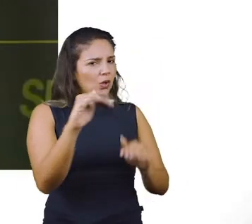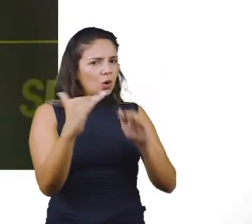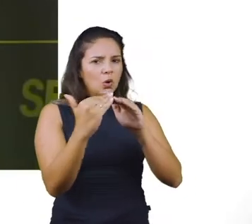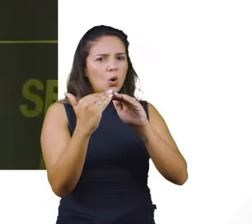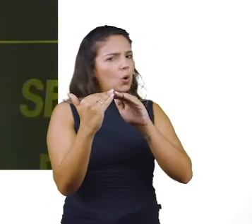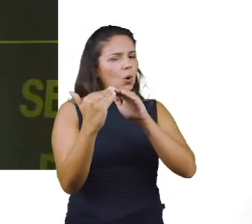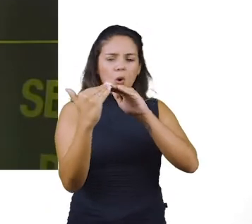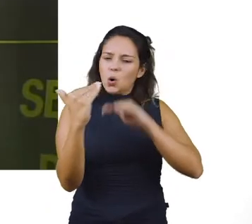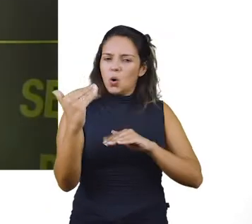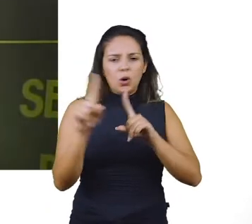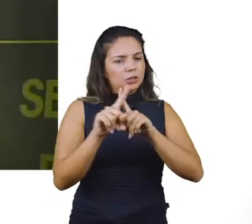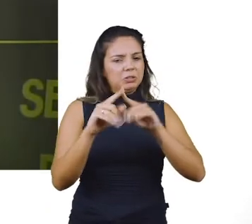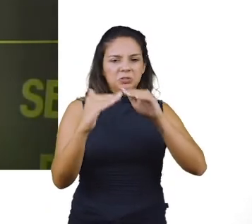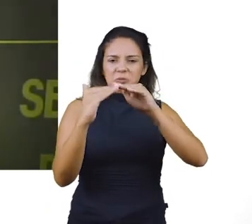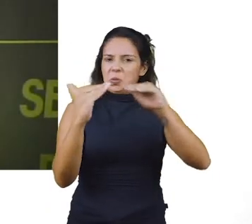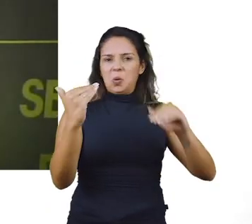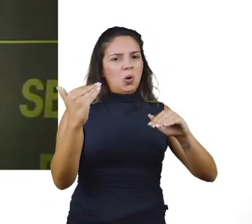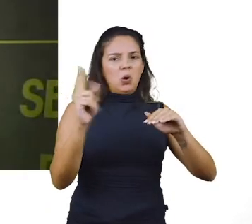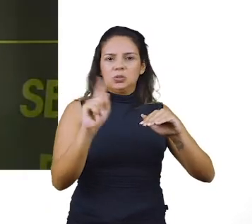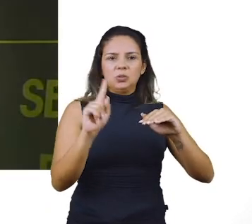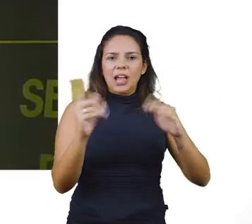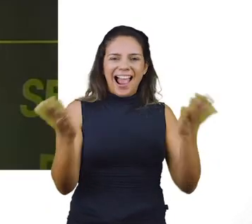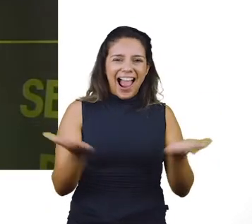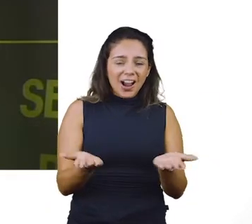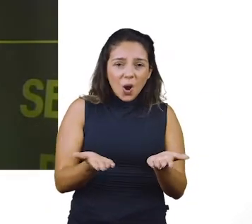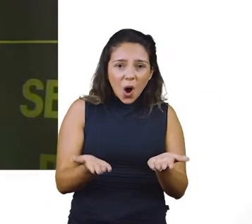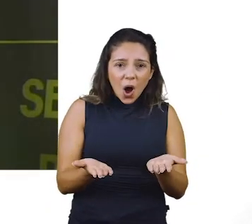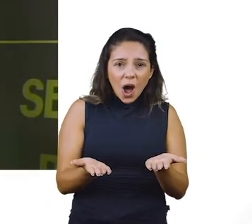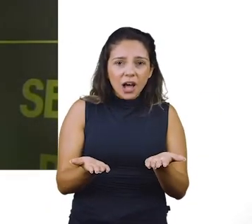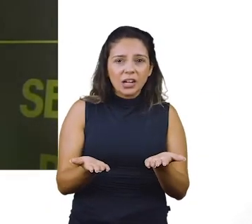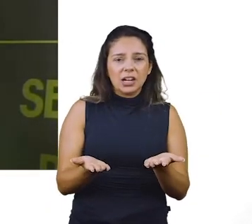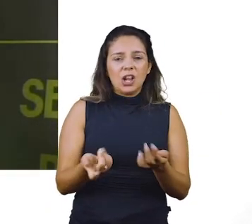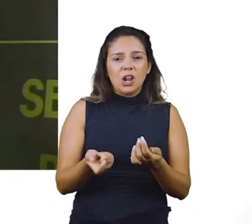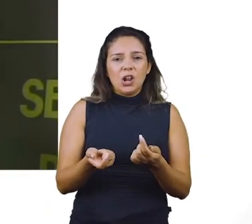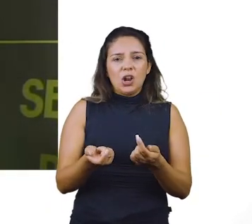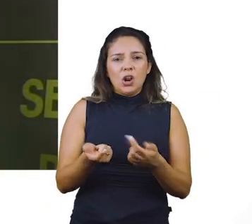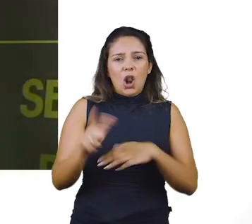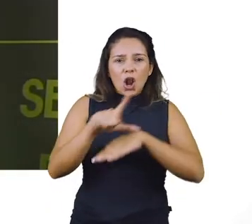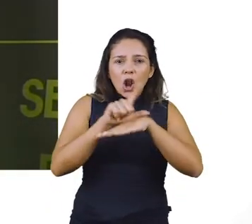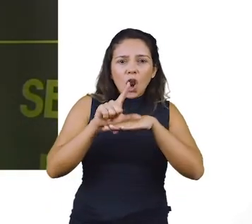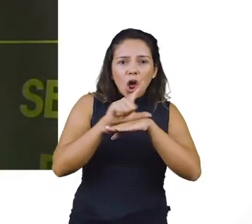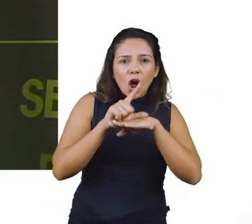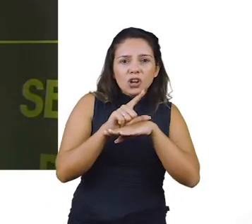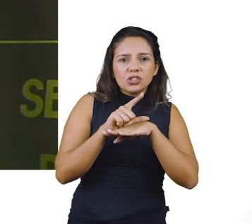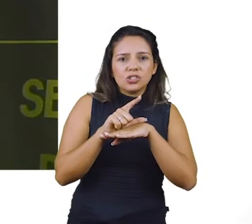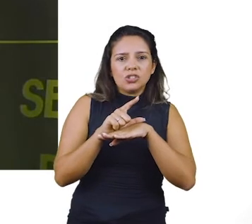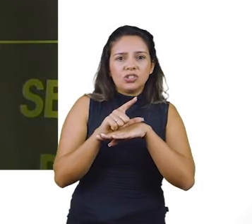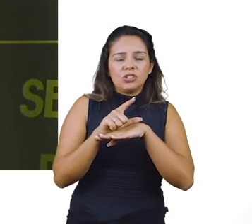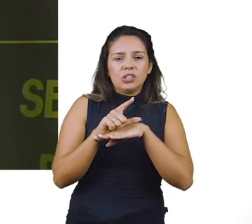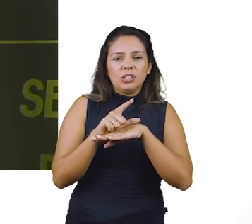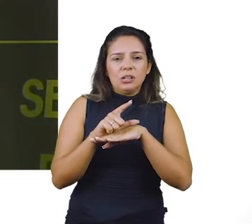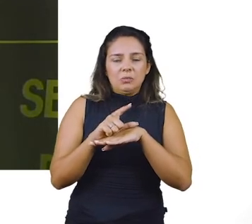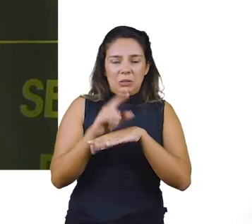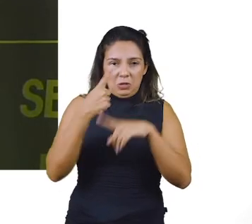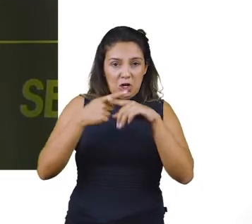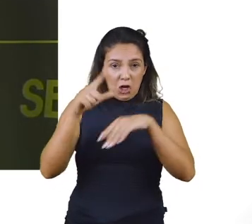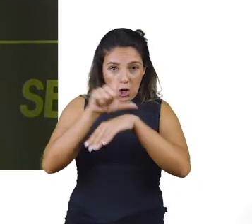porque, como você mesmo disse, as livrarias estão fechando. As livrarias passando